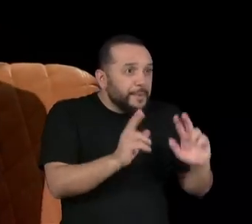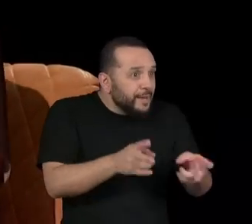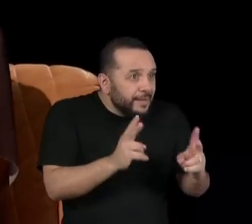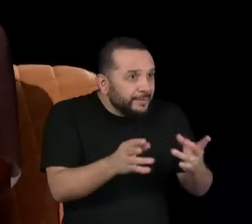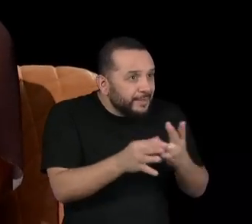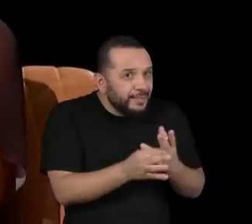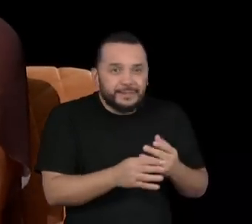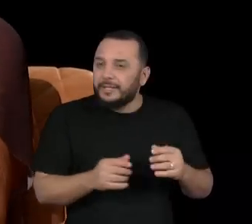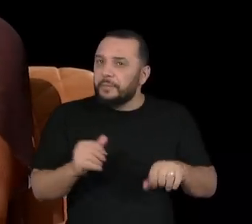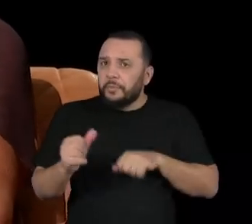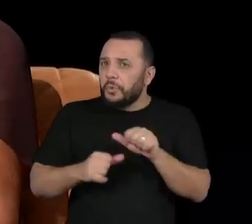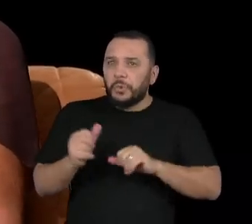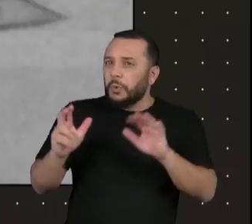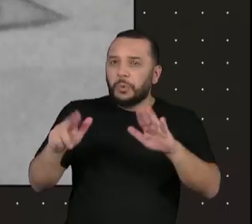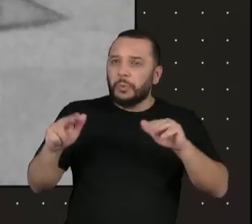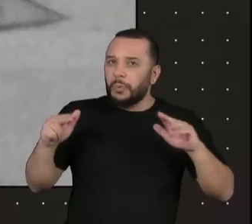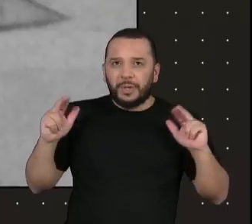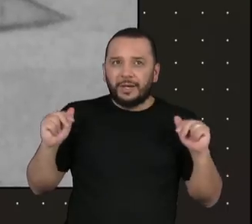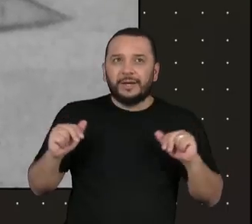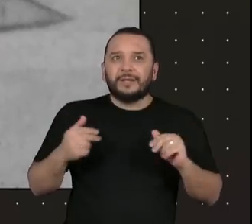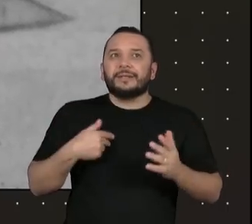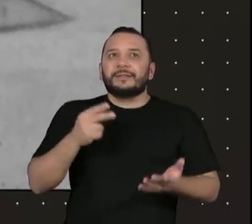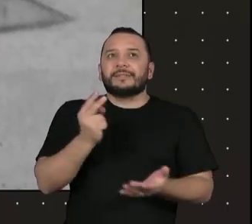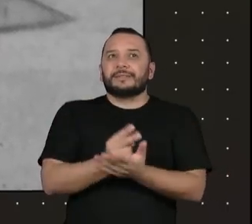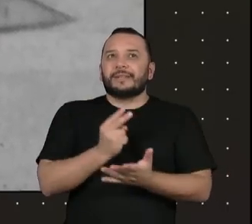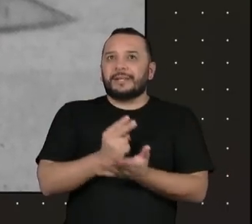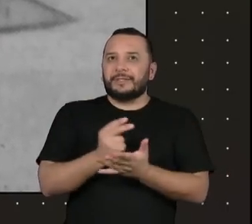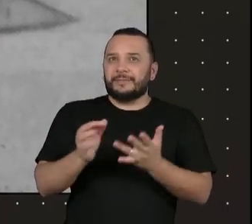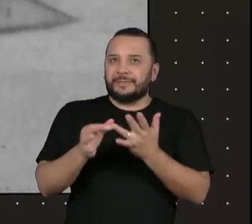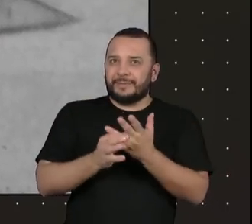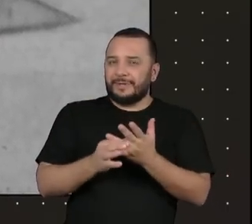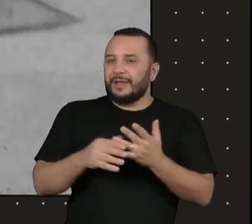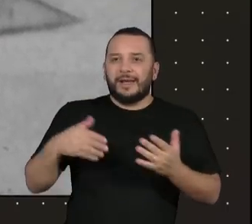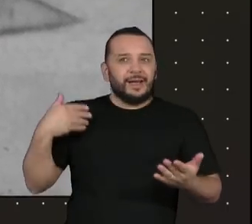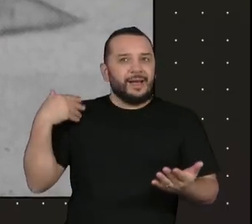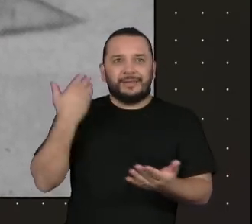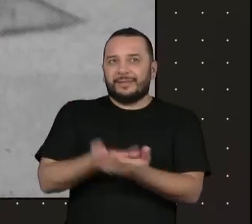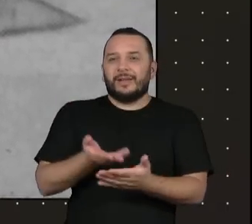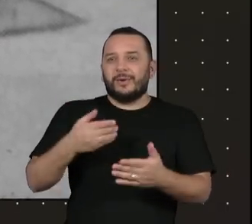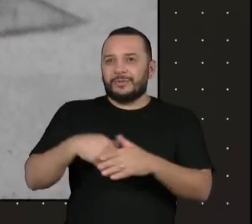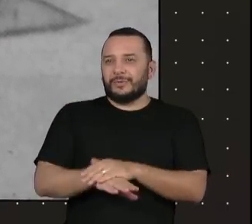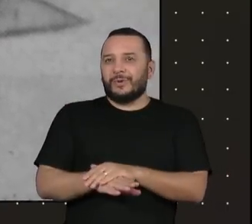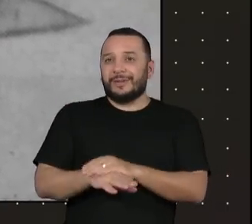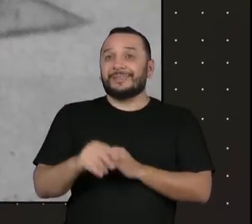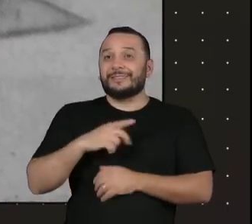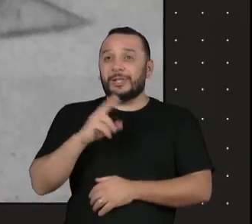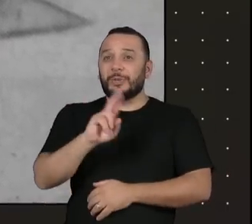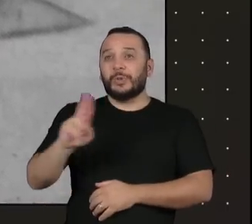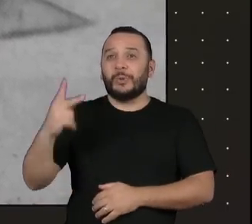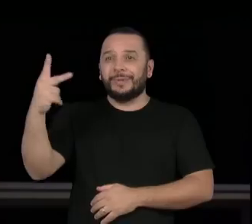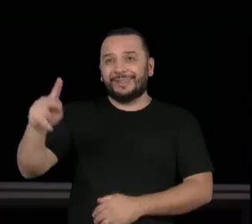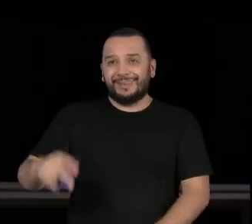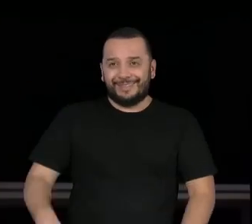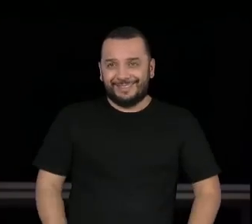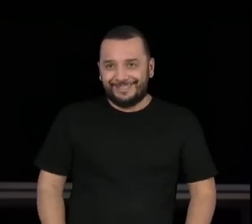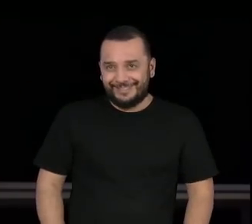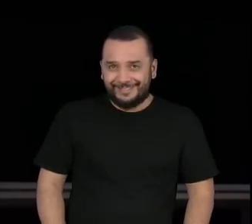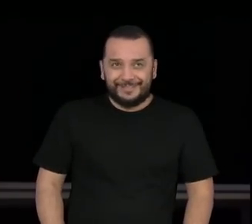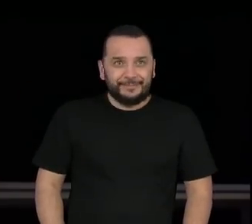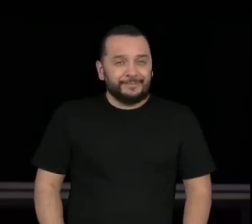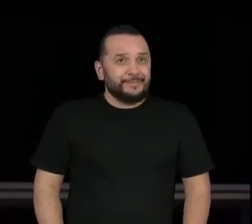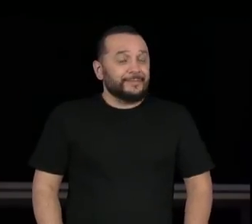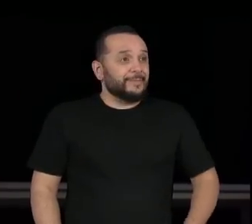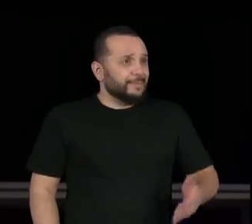Nunca mudamos. Eu fiquei sempre com o anel, que eu guardo até hoje, anel com o nome dela. Então, mas aí você começou a